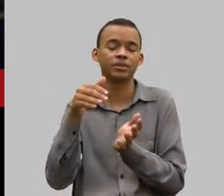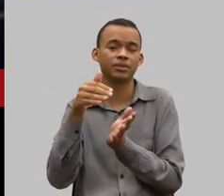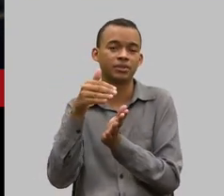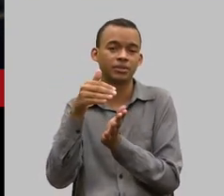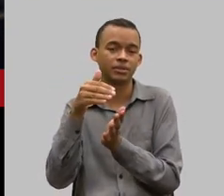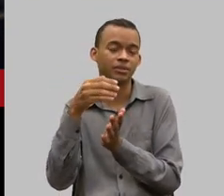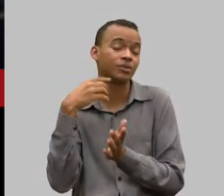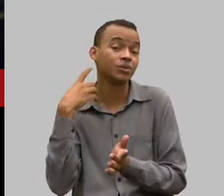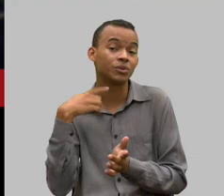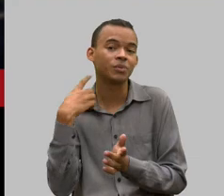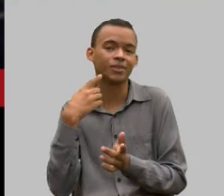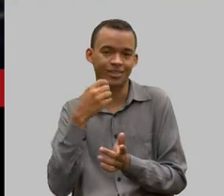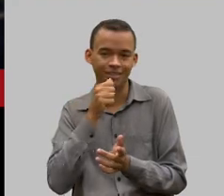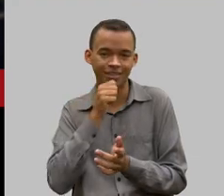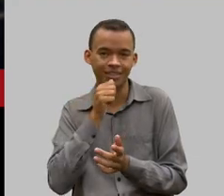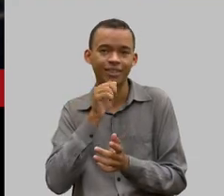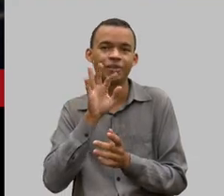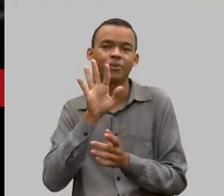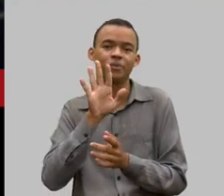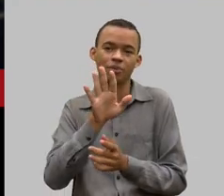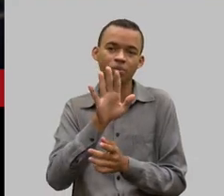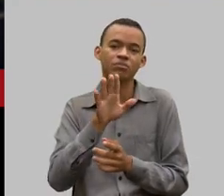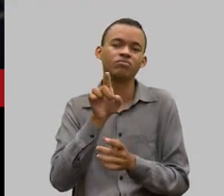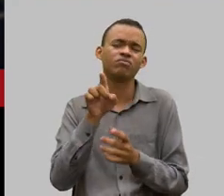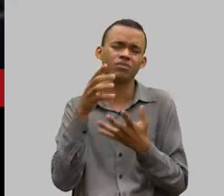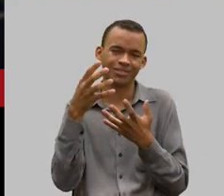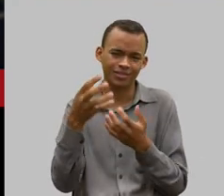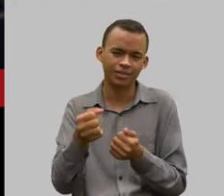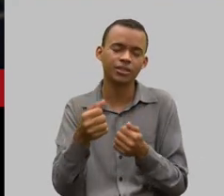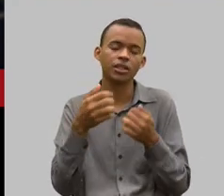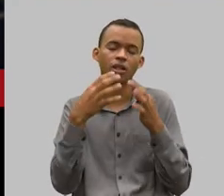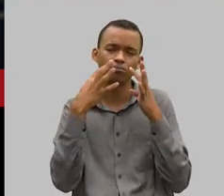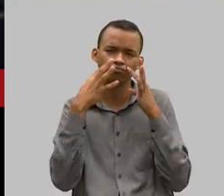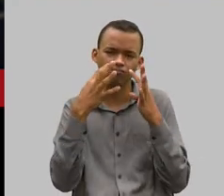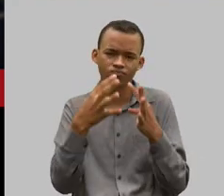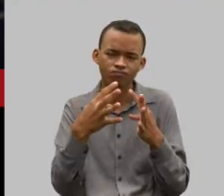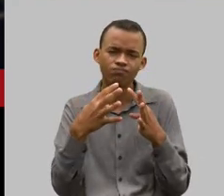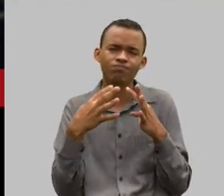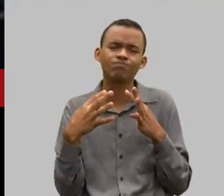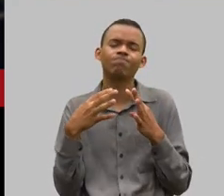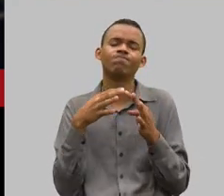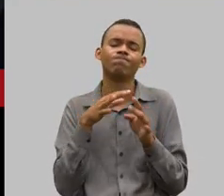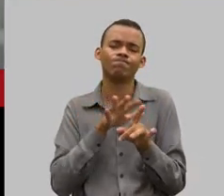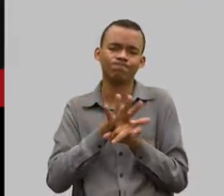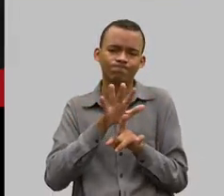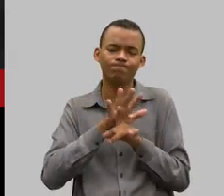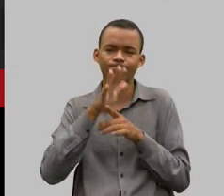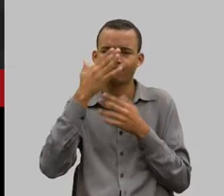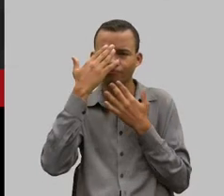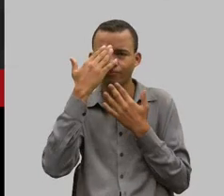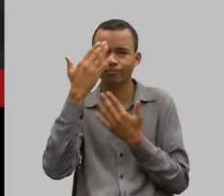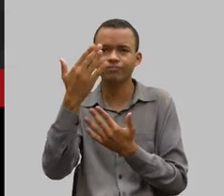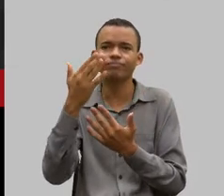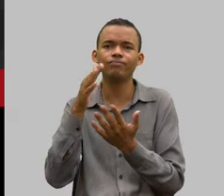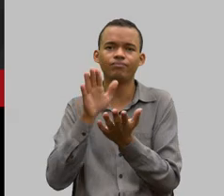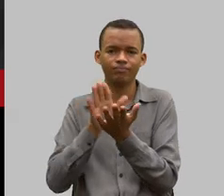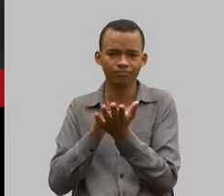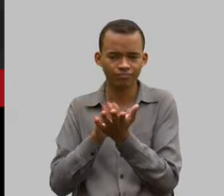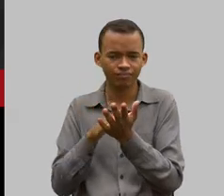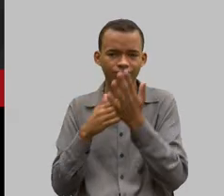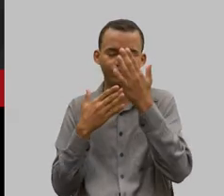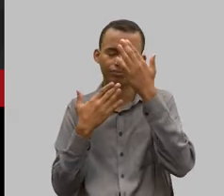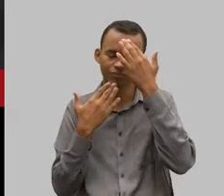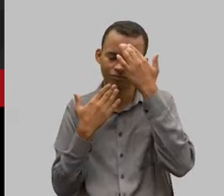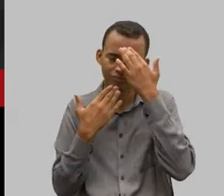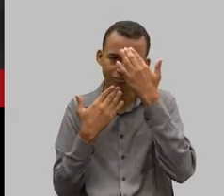deputado mas trazia a demanda para cá então é te parabenizar te agradecer e continue firme lá você tá fazendo um